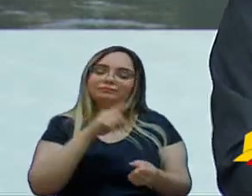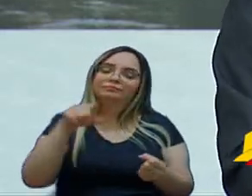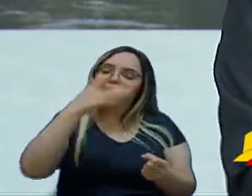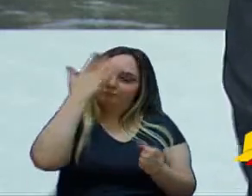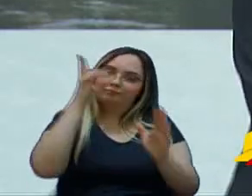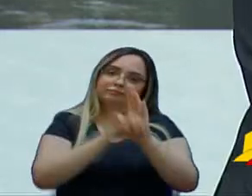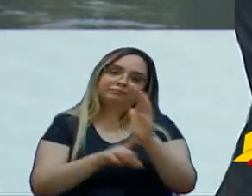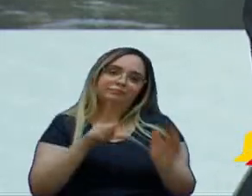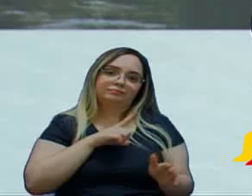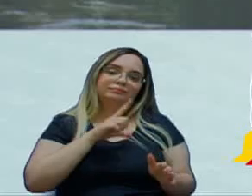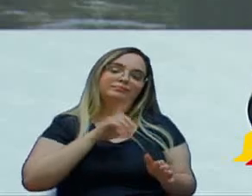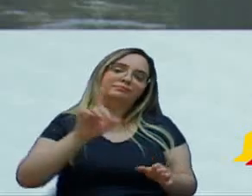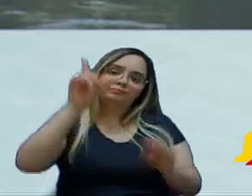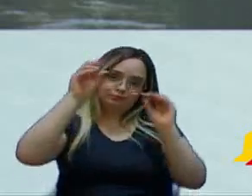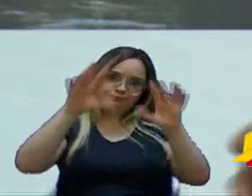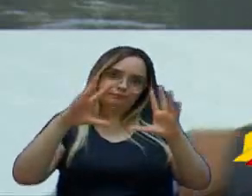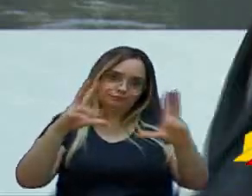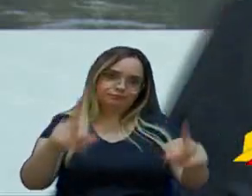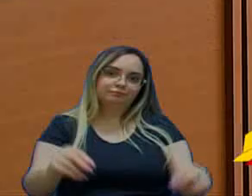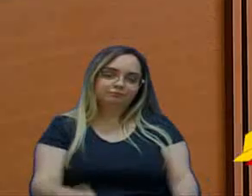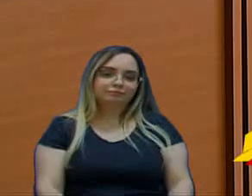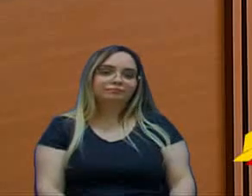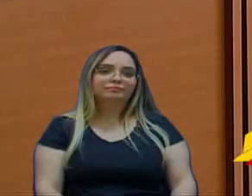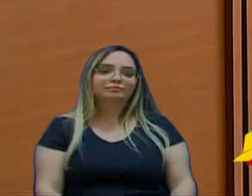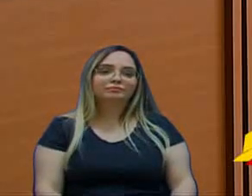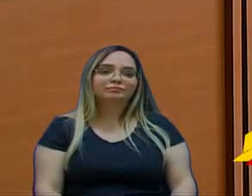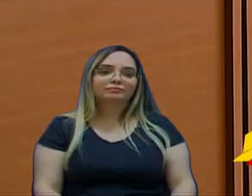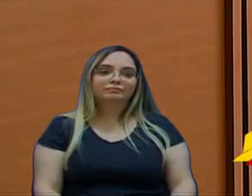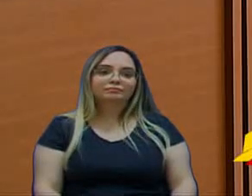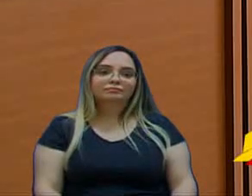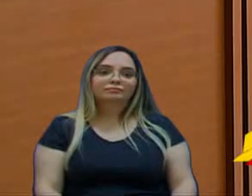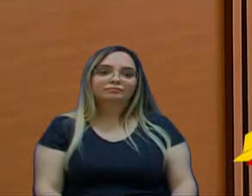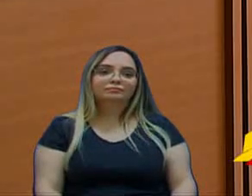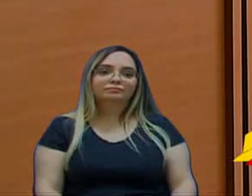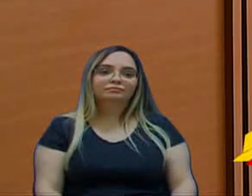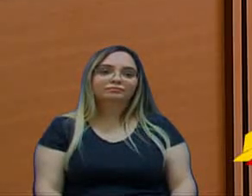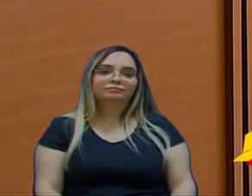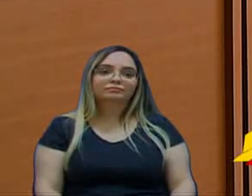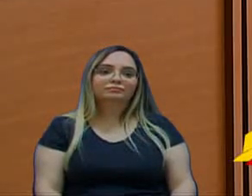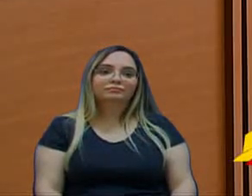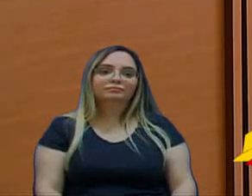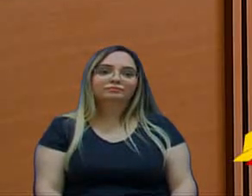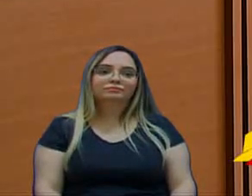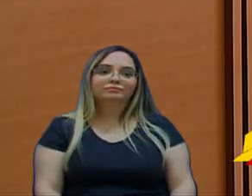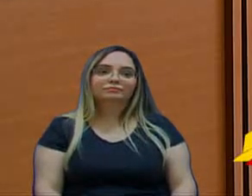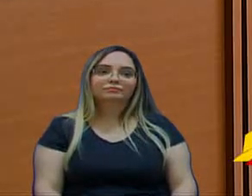sorocabana. Deus abençoe a todos.